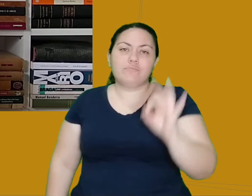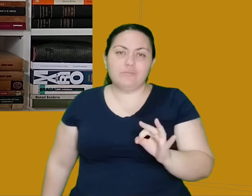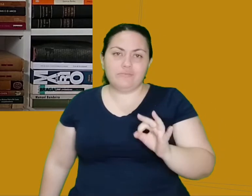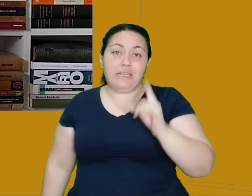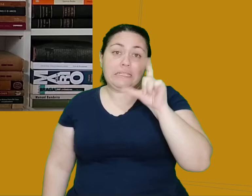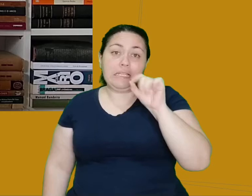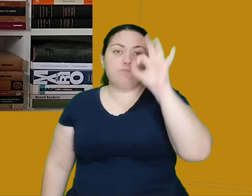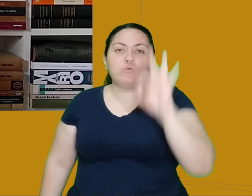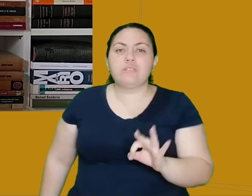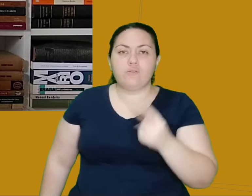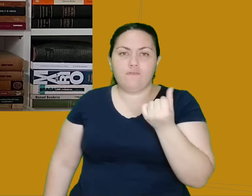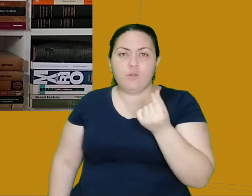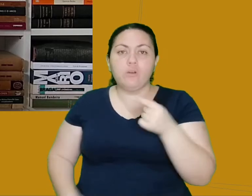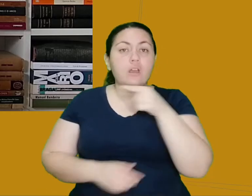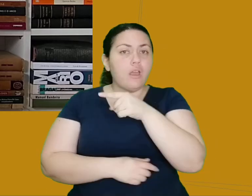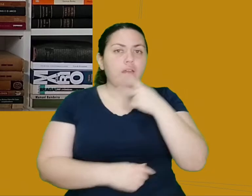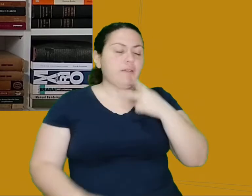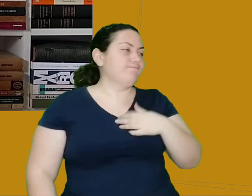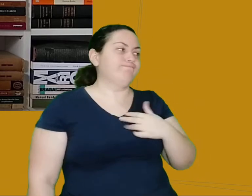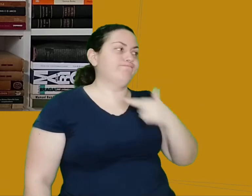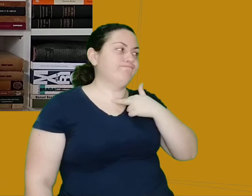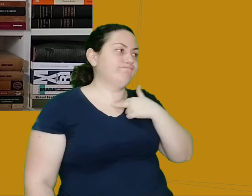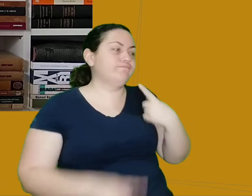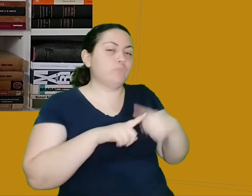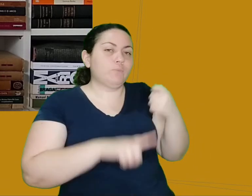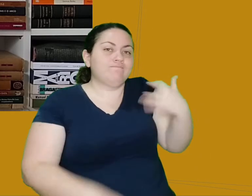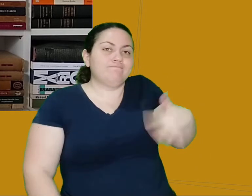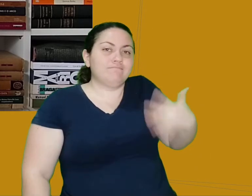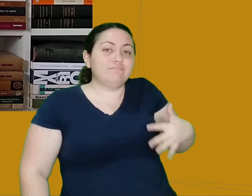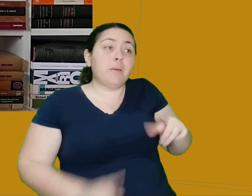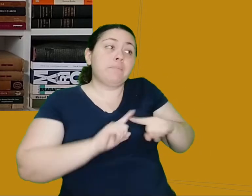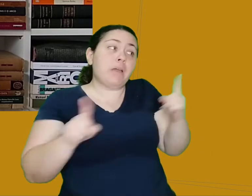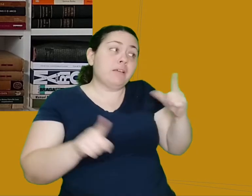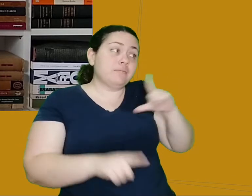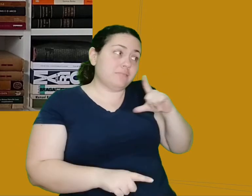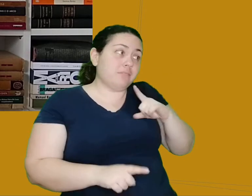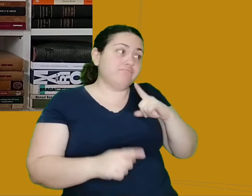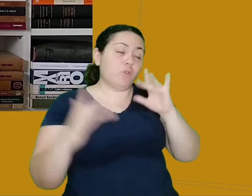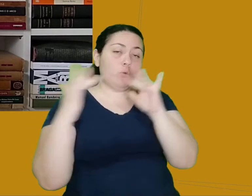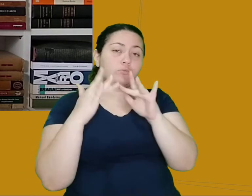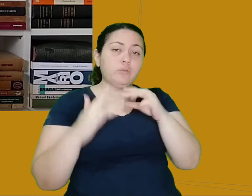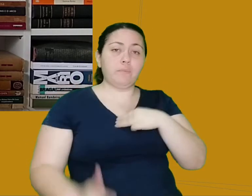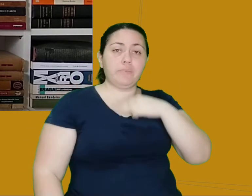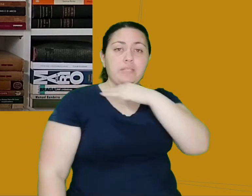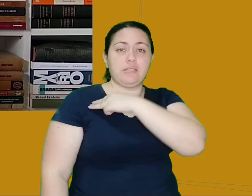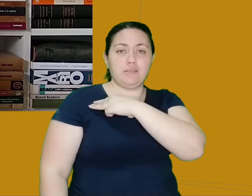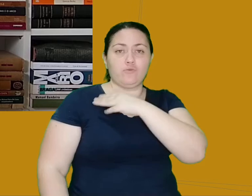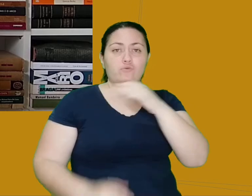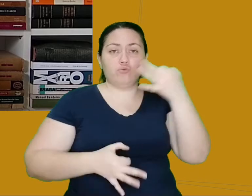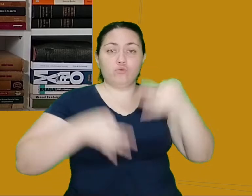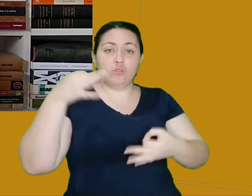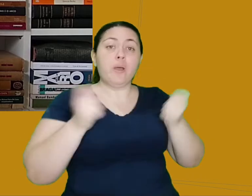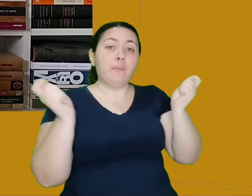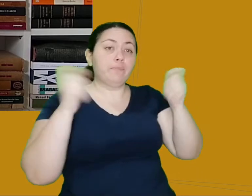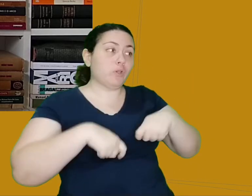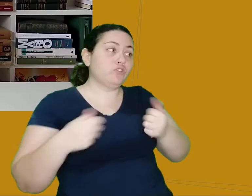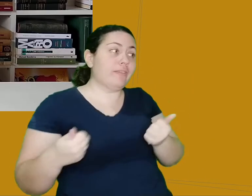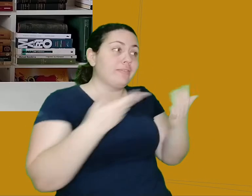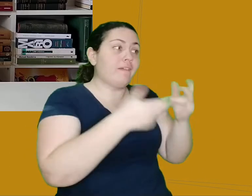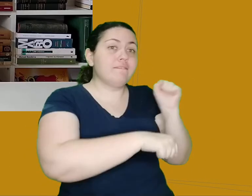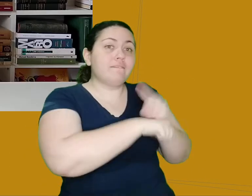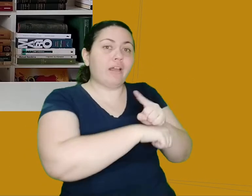declara novamente que não podia atendê-lo, que a quantia era muito alta, mas insinua que por ter relações com o ministro da Justiça, poderia lhe arranjar um